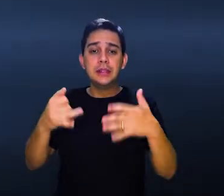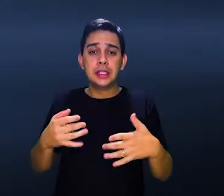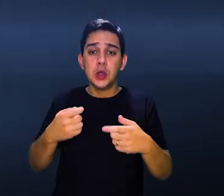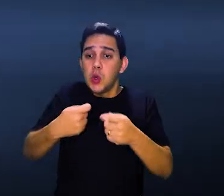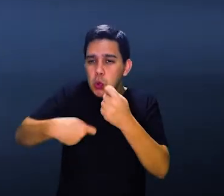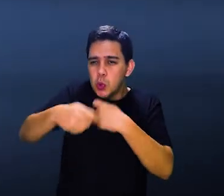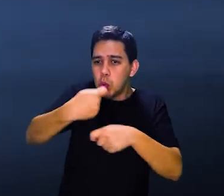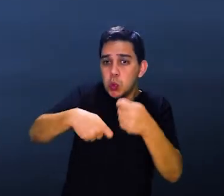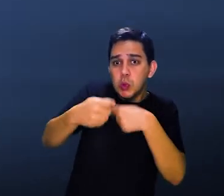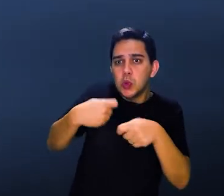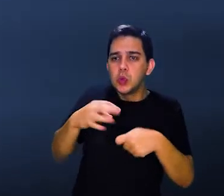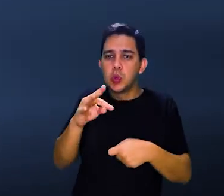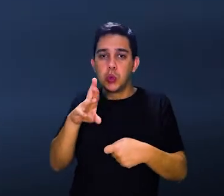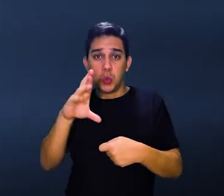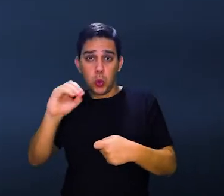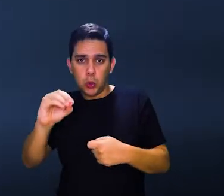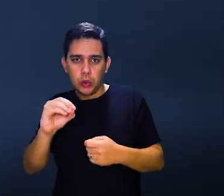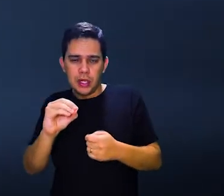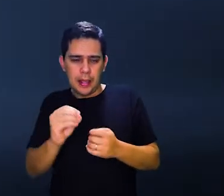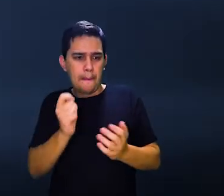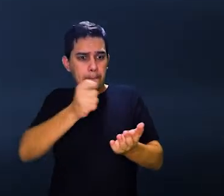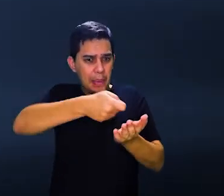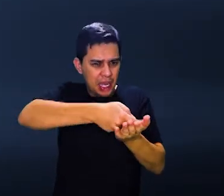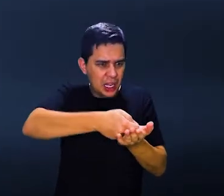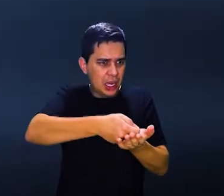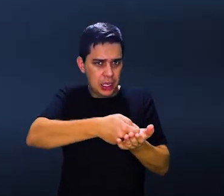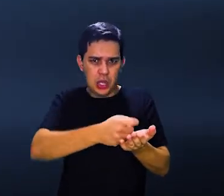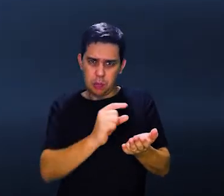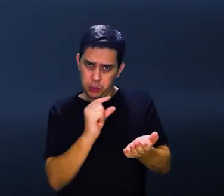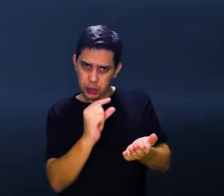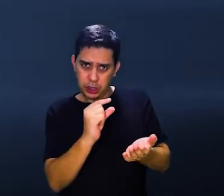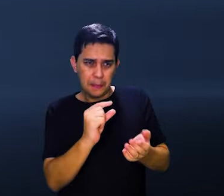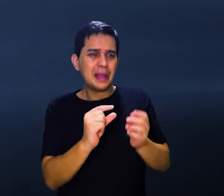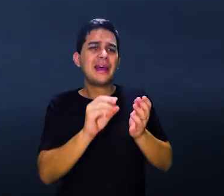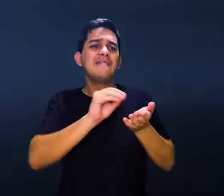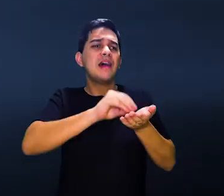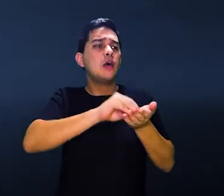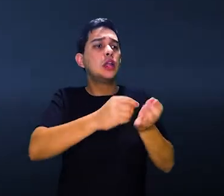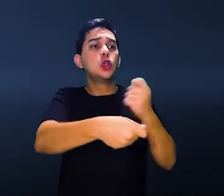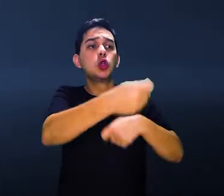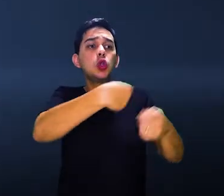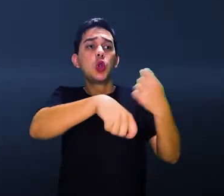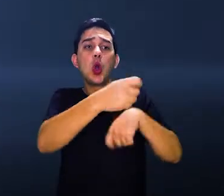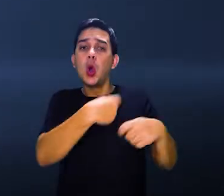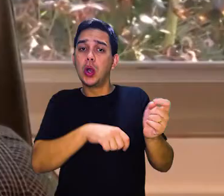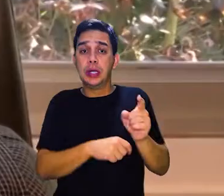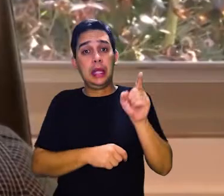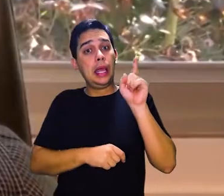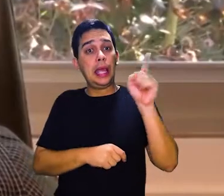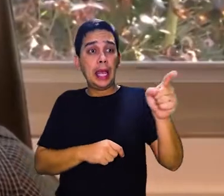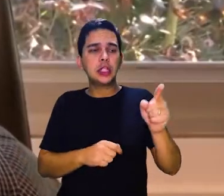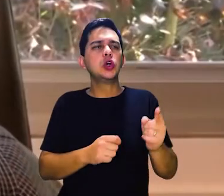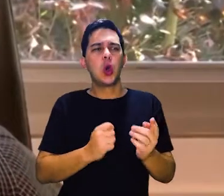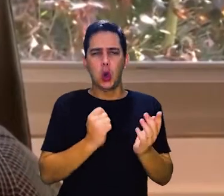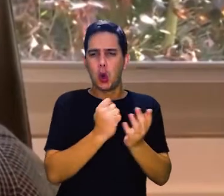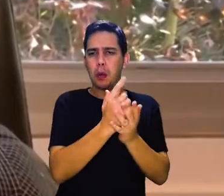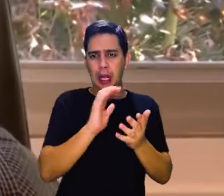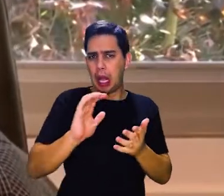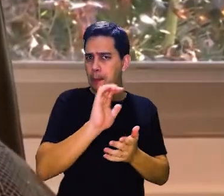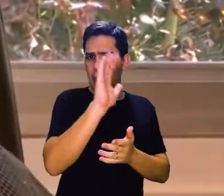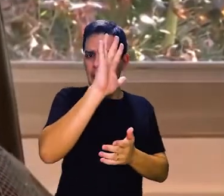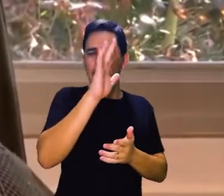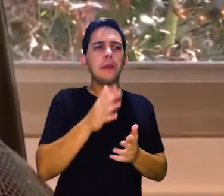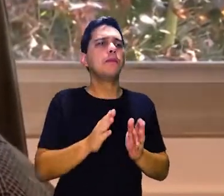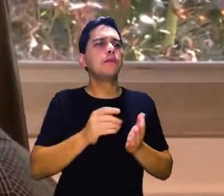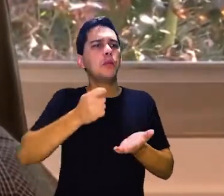em espécie do troco. E se o estabelecimento não tiver, ele é obrigado